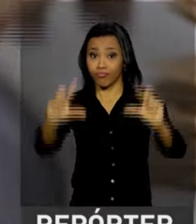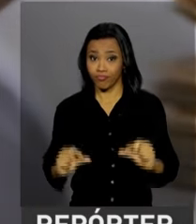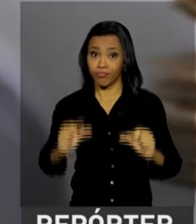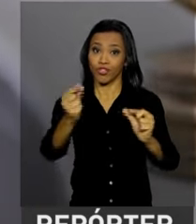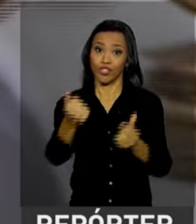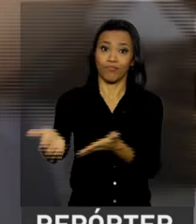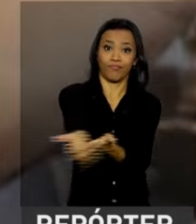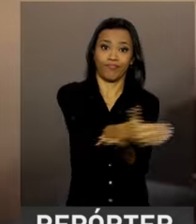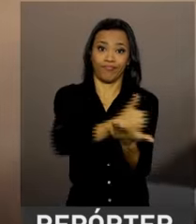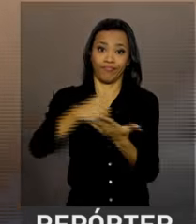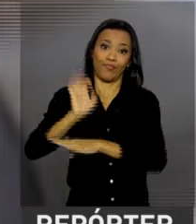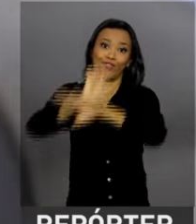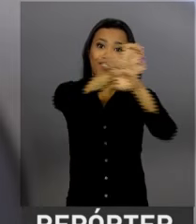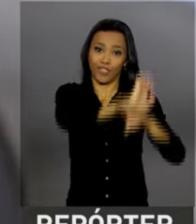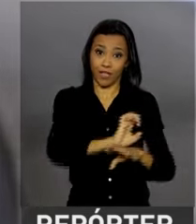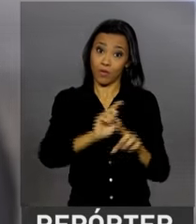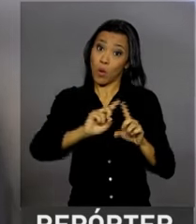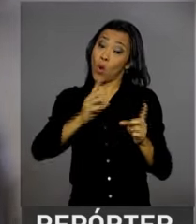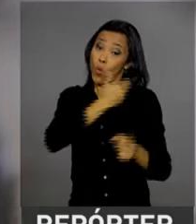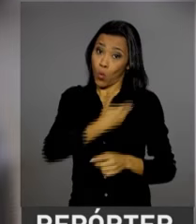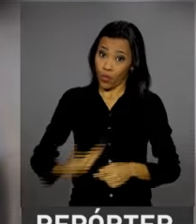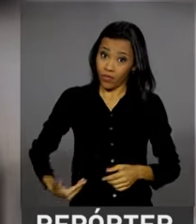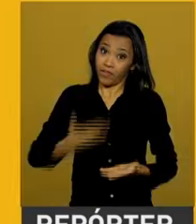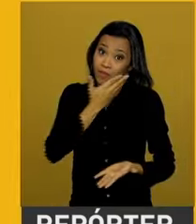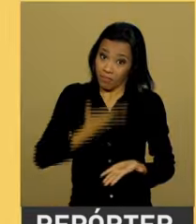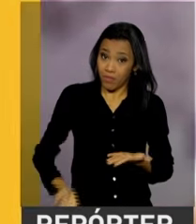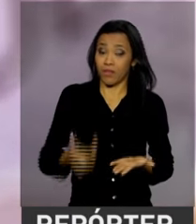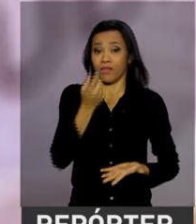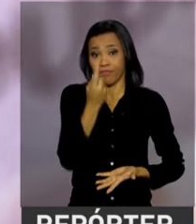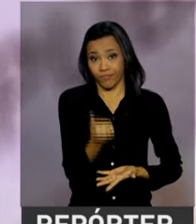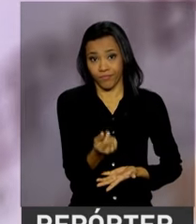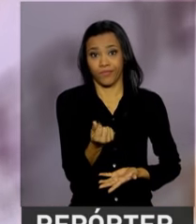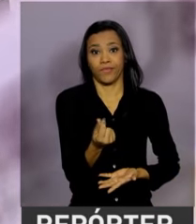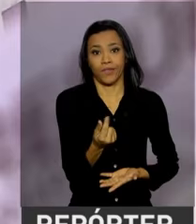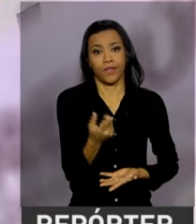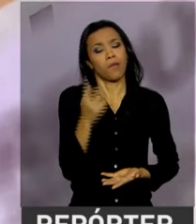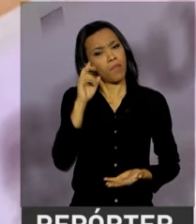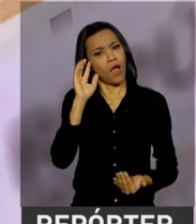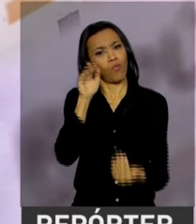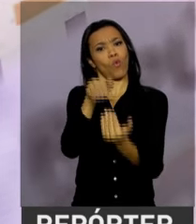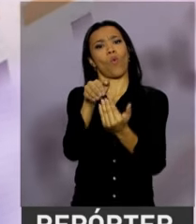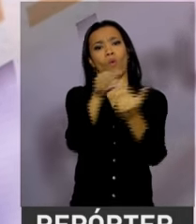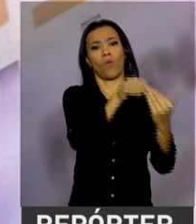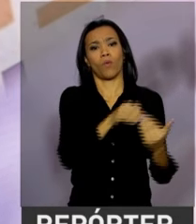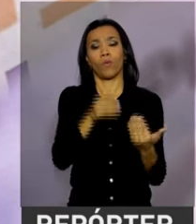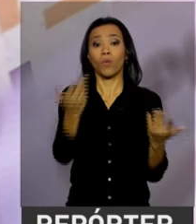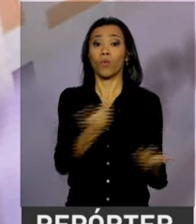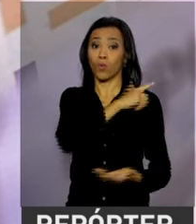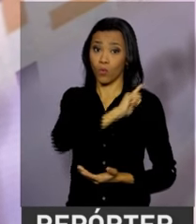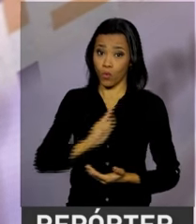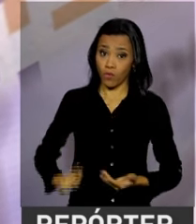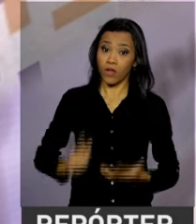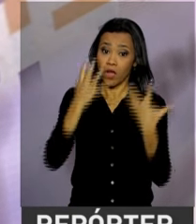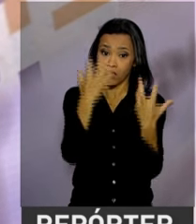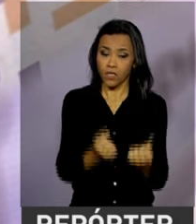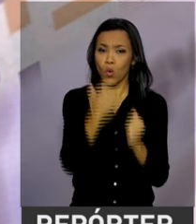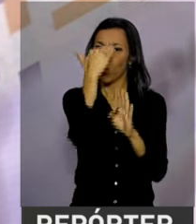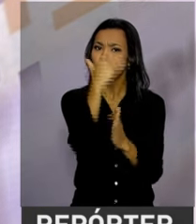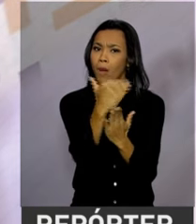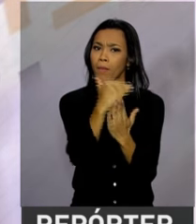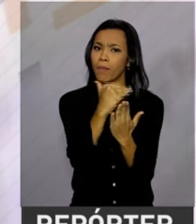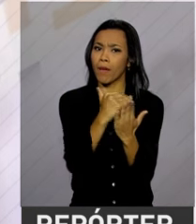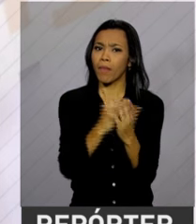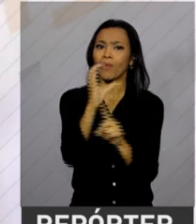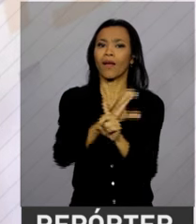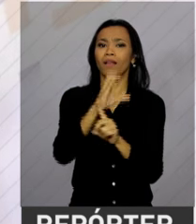Mas para o governo ocorre o inverso, perde dinheiro. Para chegar a um consenso, o governo aceitou um cronograma de